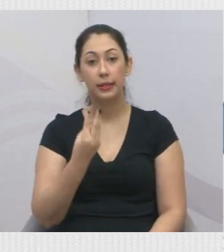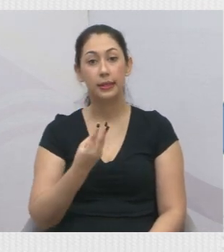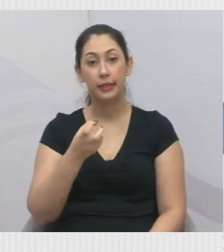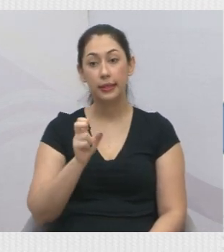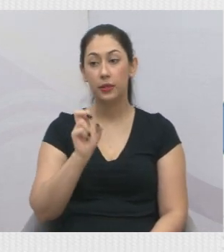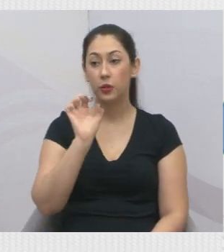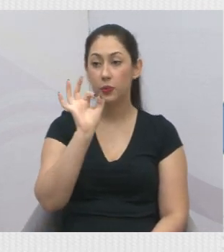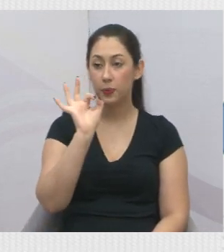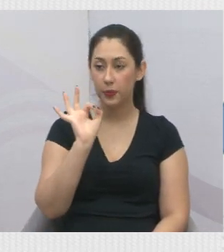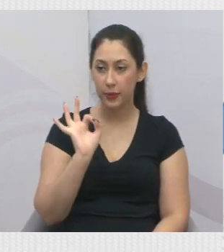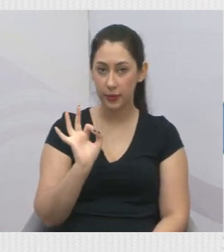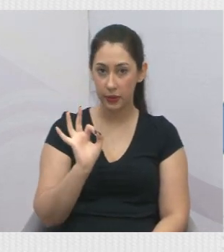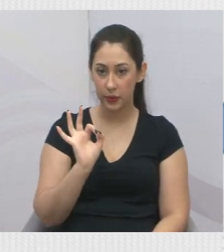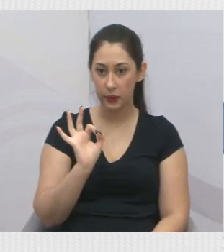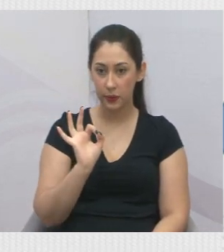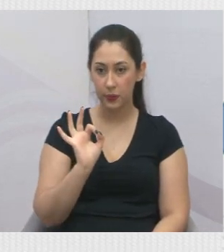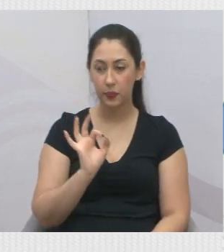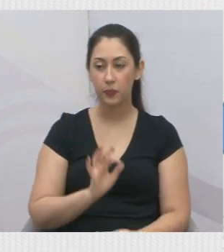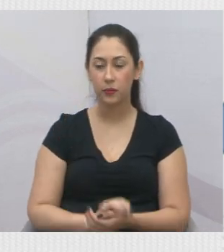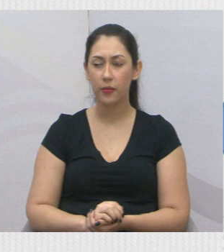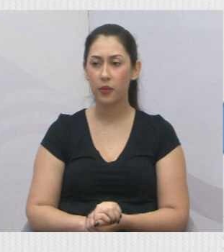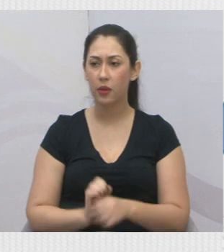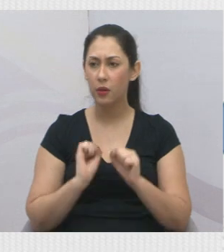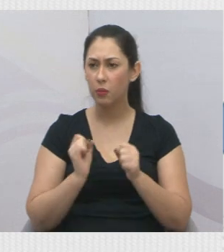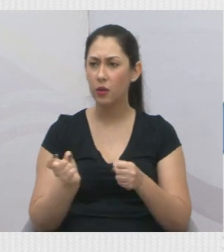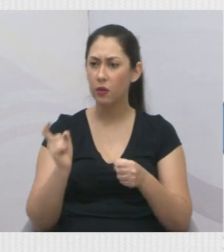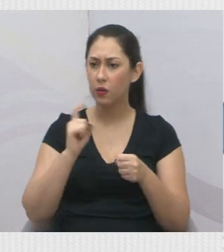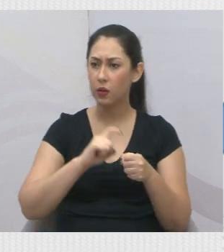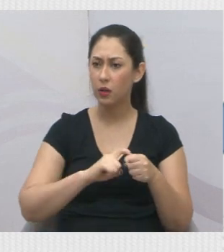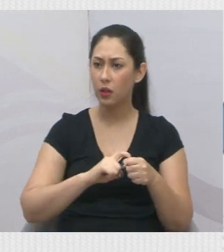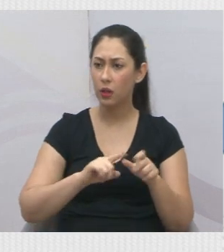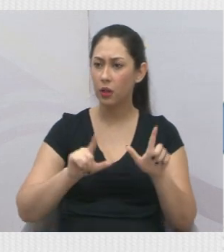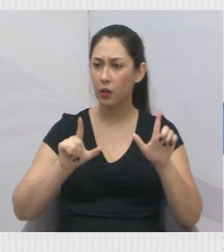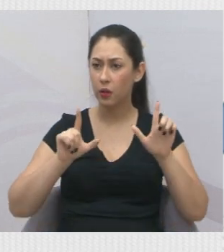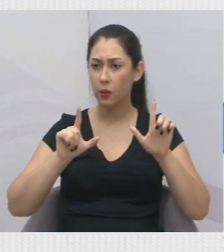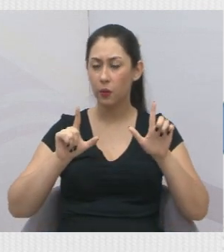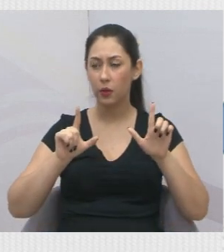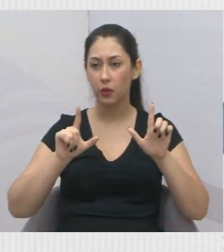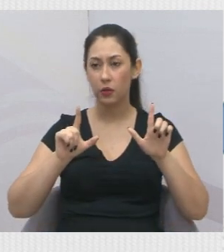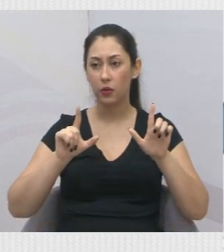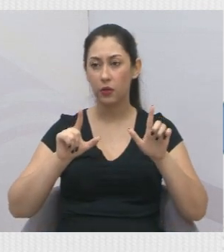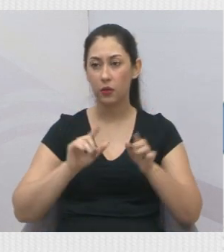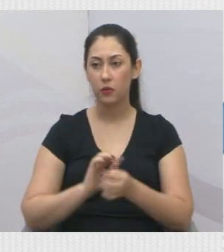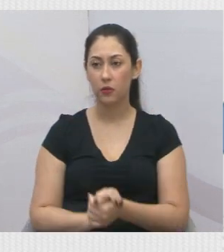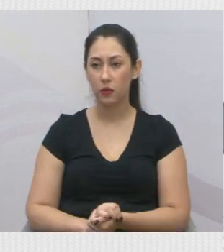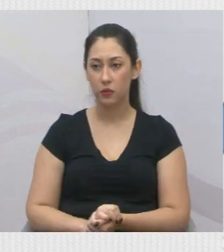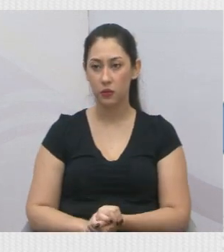35,08%. Se puder retornar um quadrante, por gentileza.